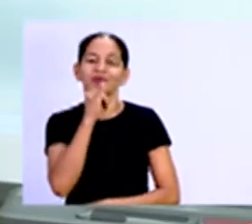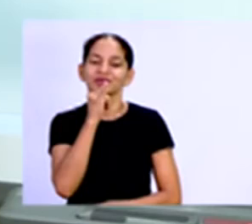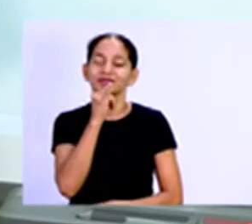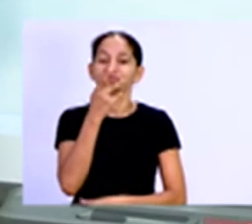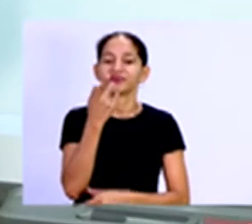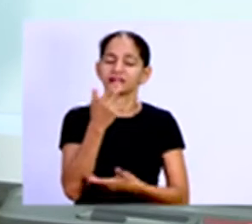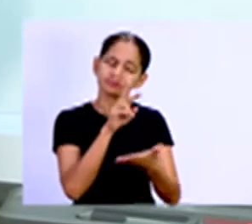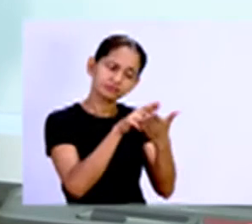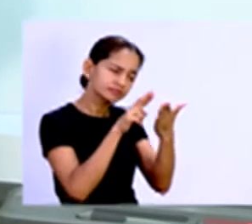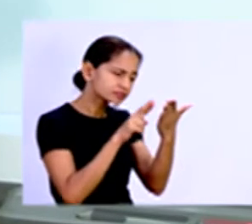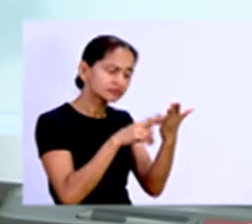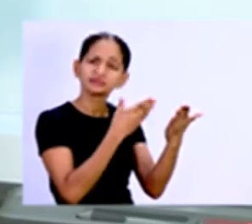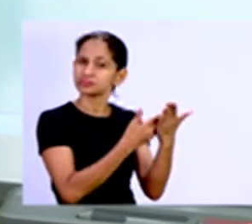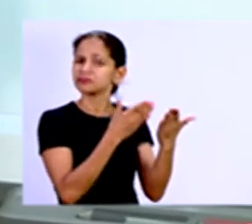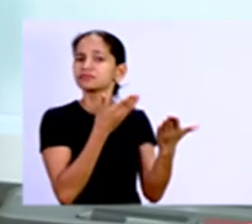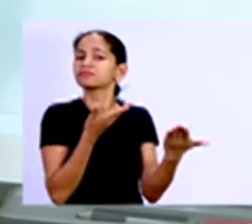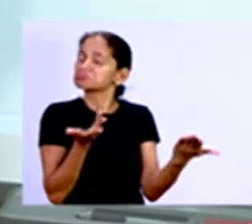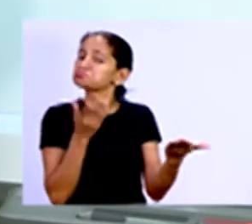do script,